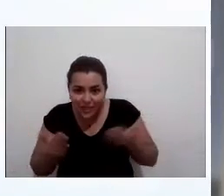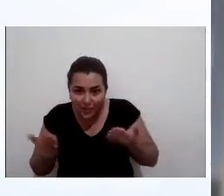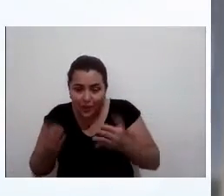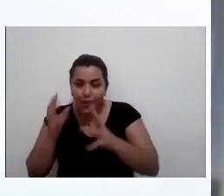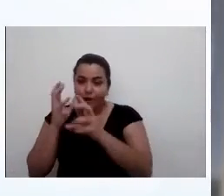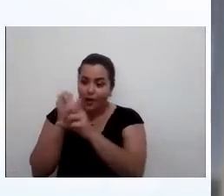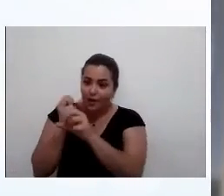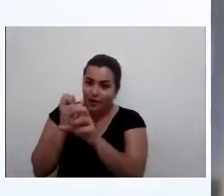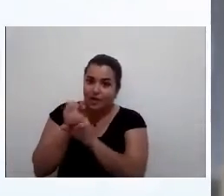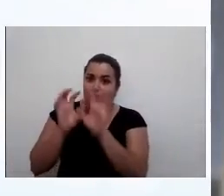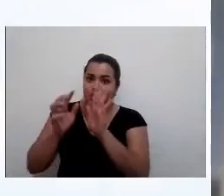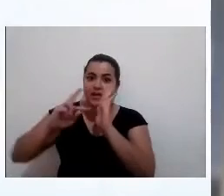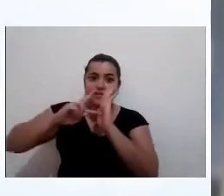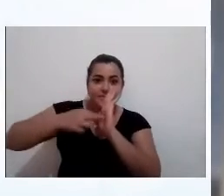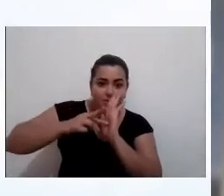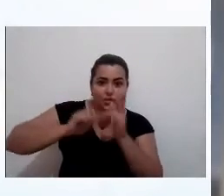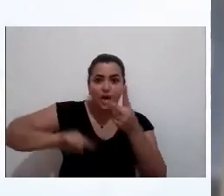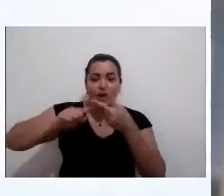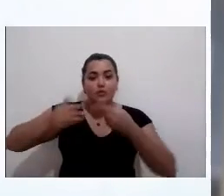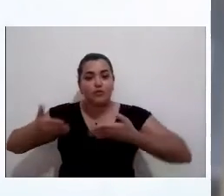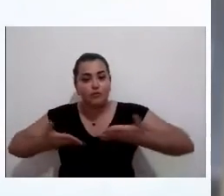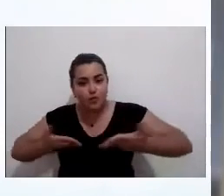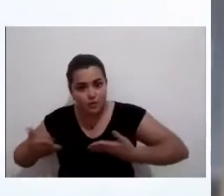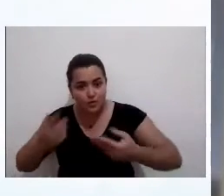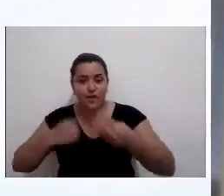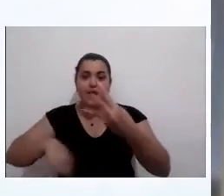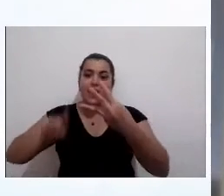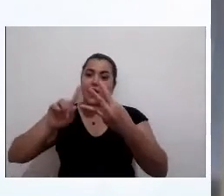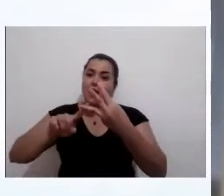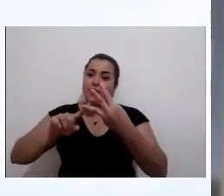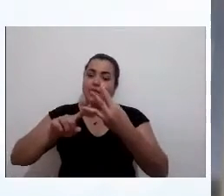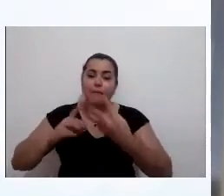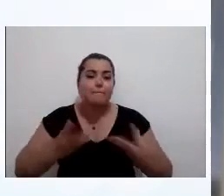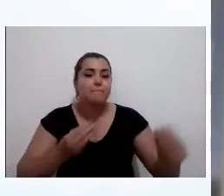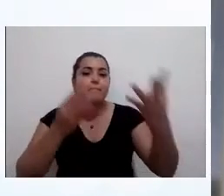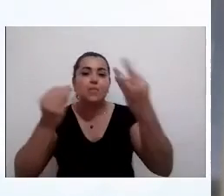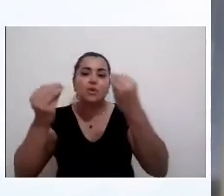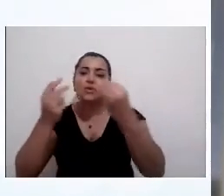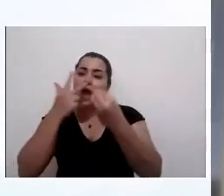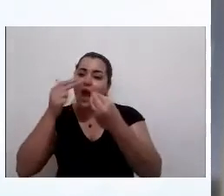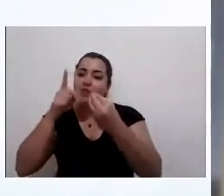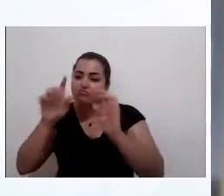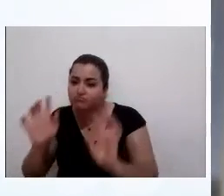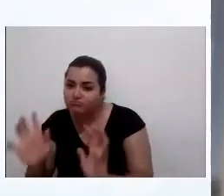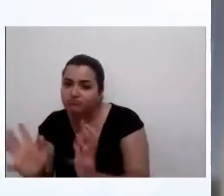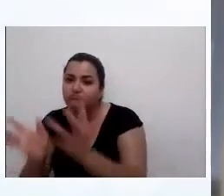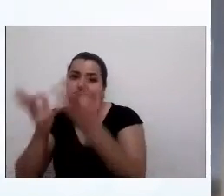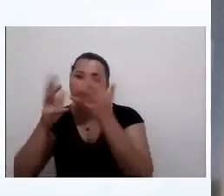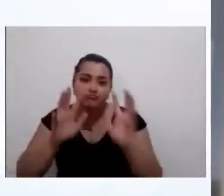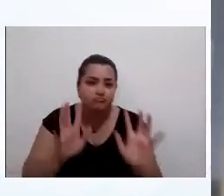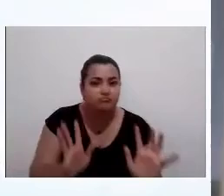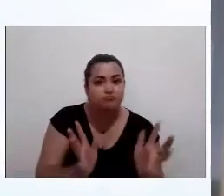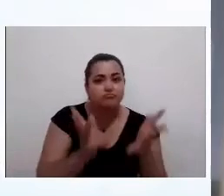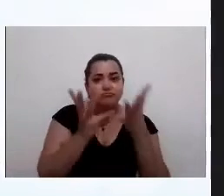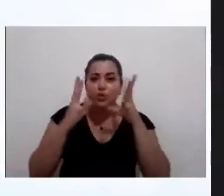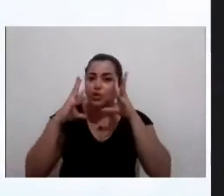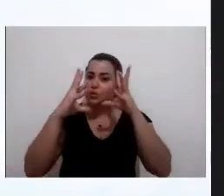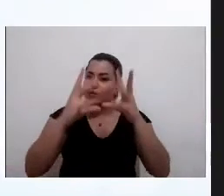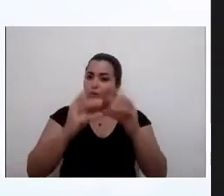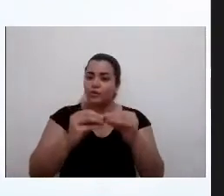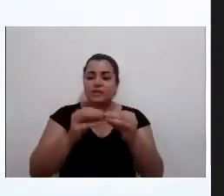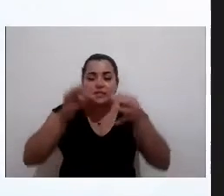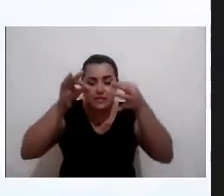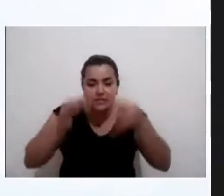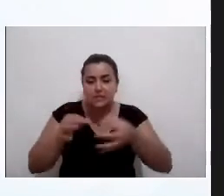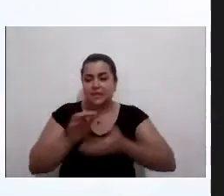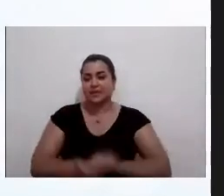por sindicalistas, por trabalhadores, então acredito que suas falas, eles ecoam e chegam onde... Obrigado,